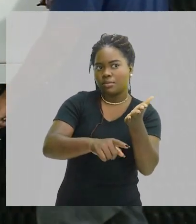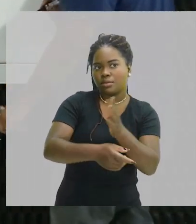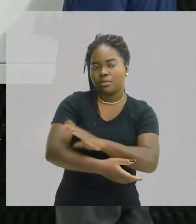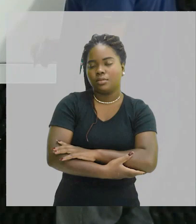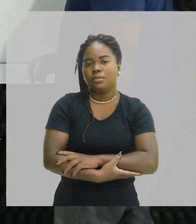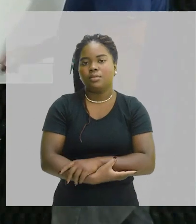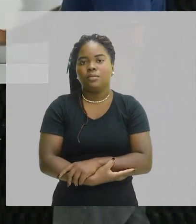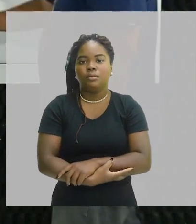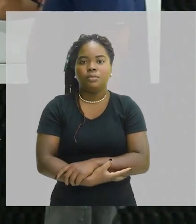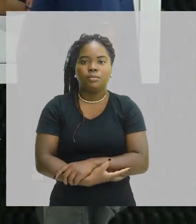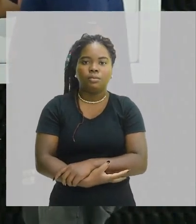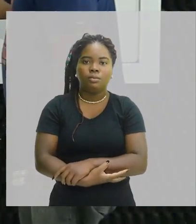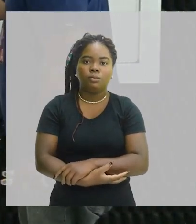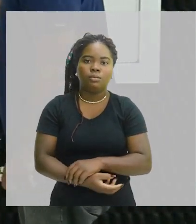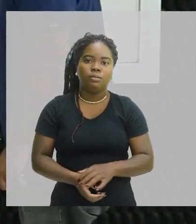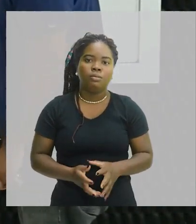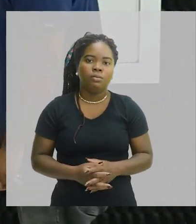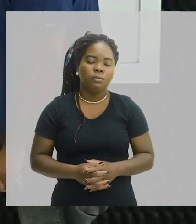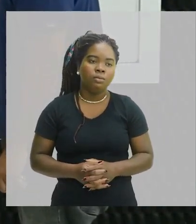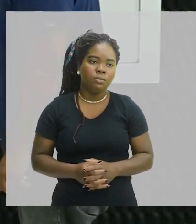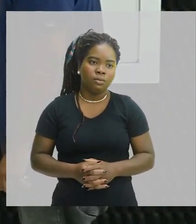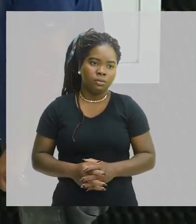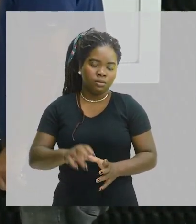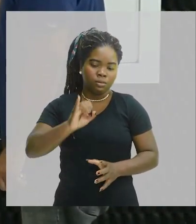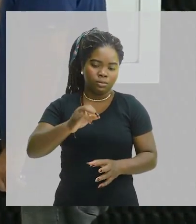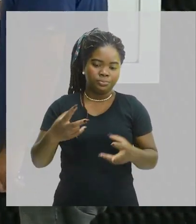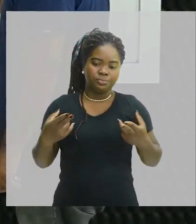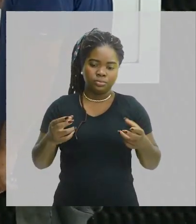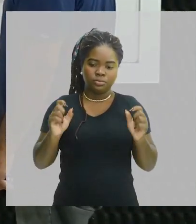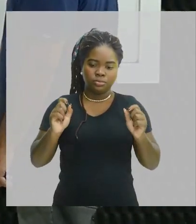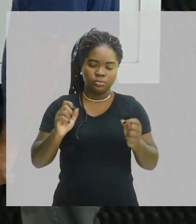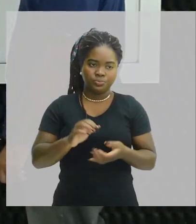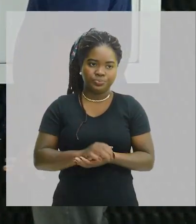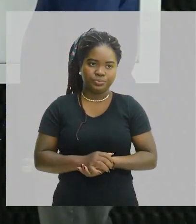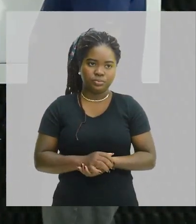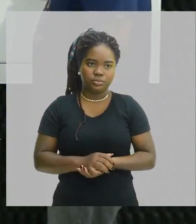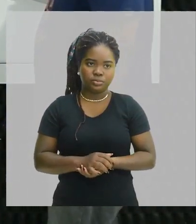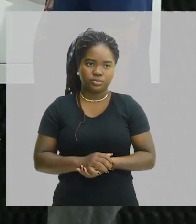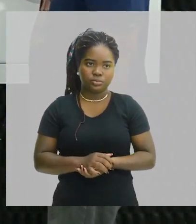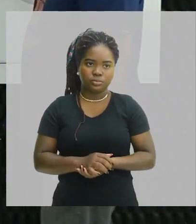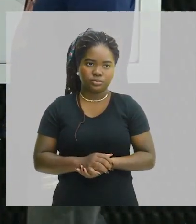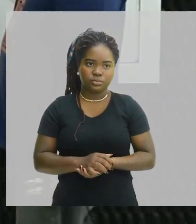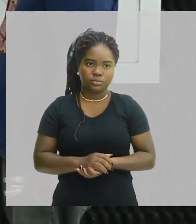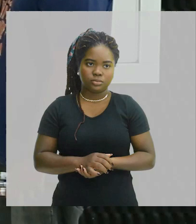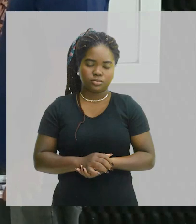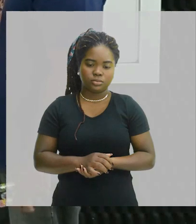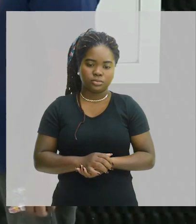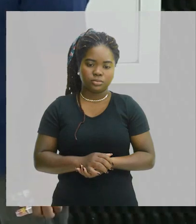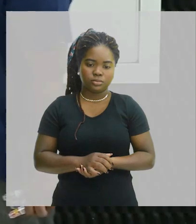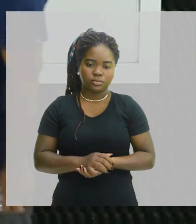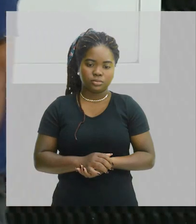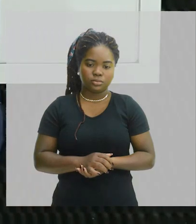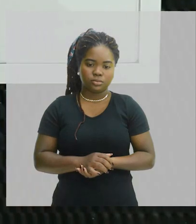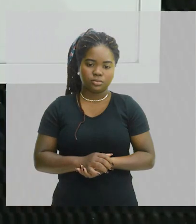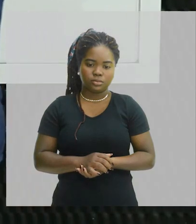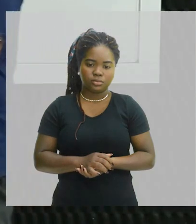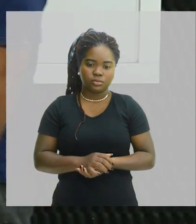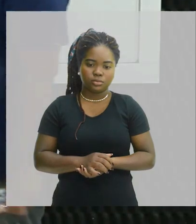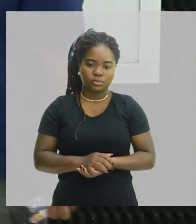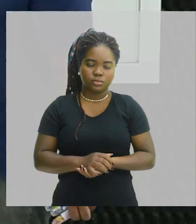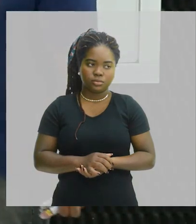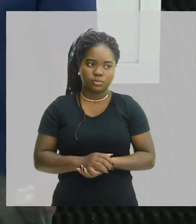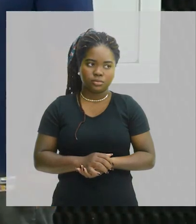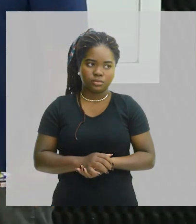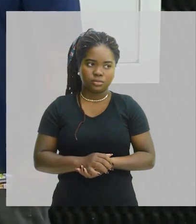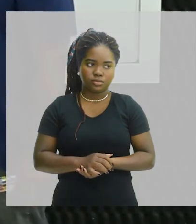somatório, menos outro somatório. Então a corrente vai ser o quê? Vamos lá. as forças eletromotrizes. No